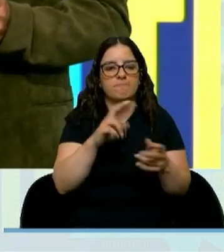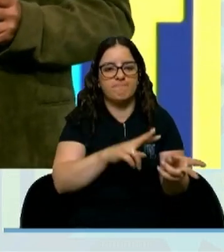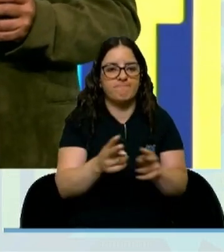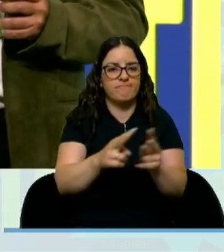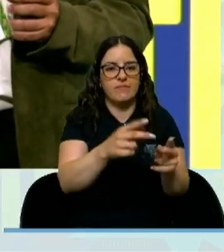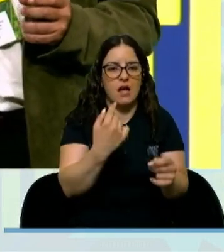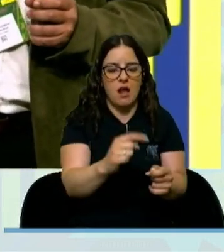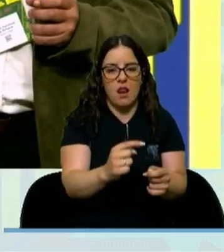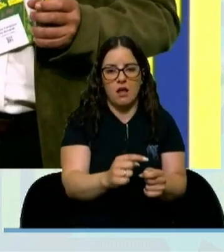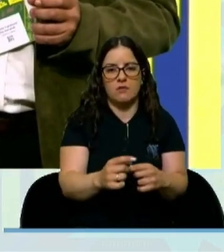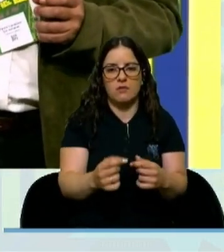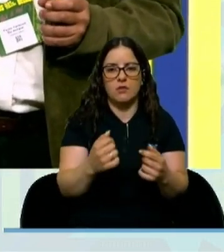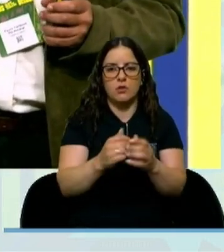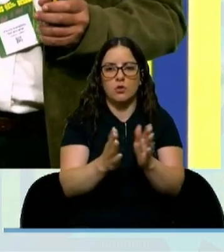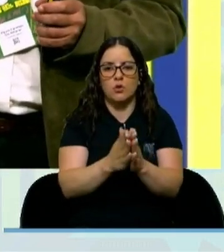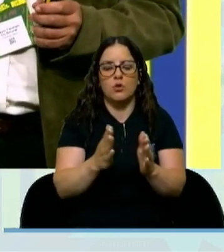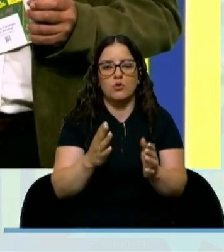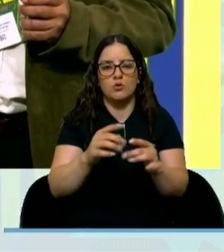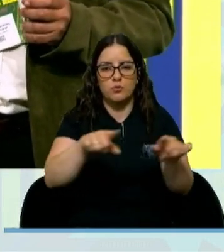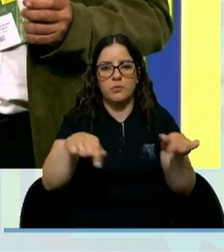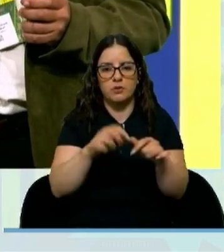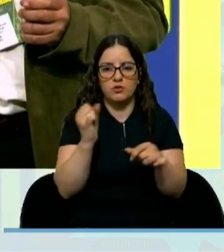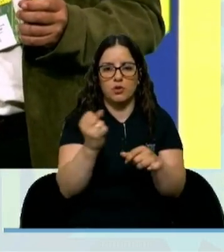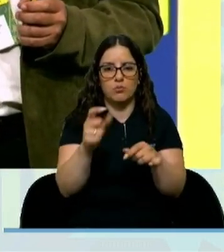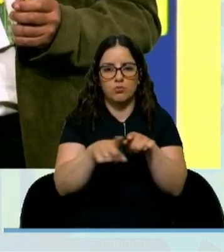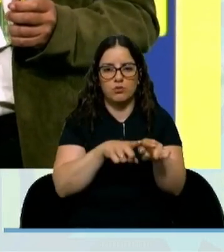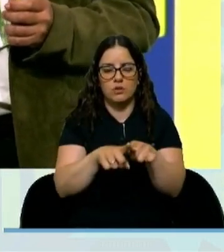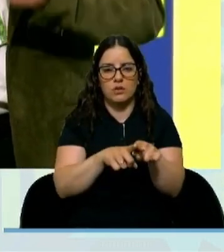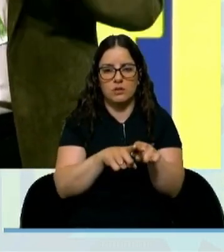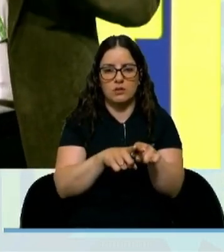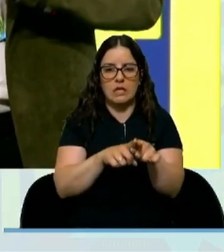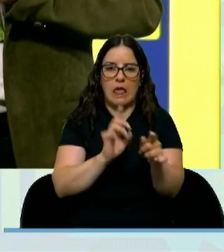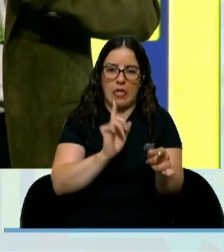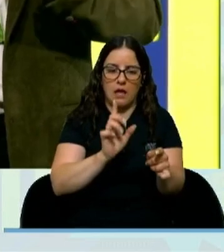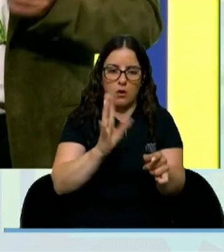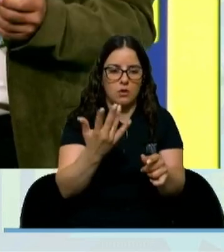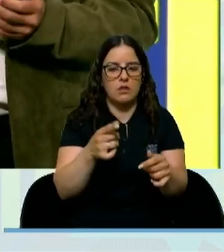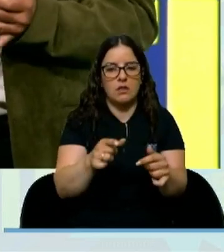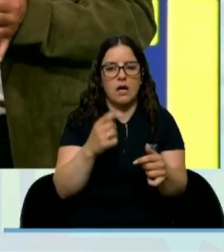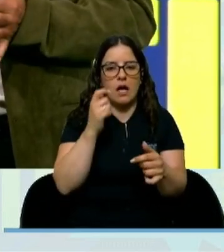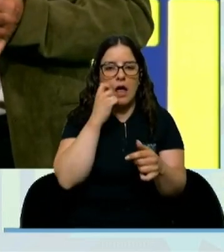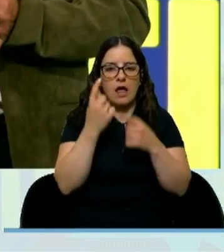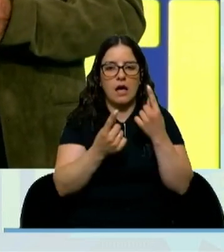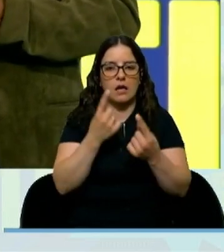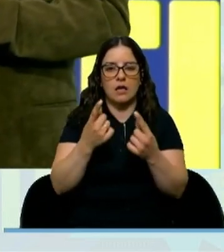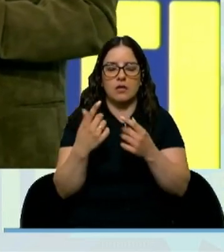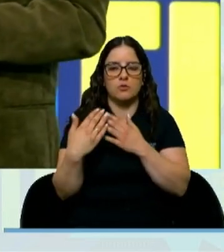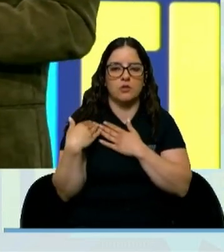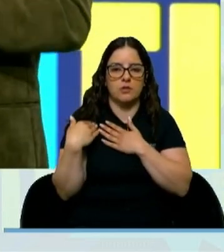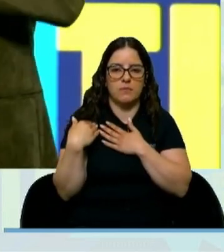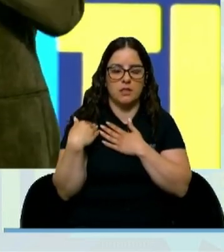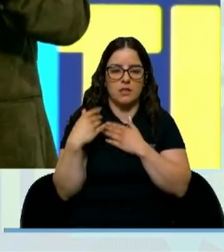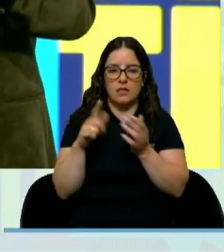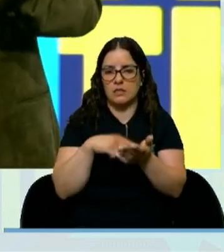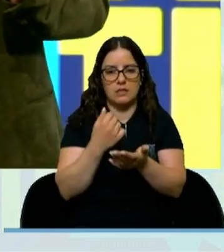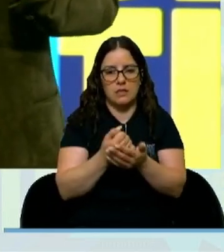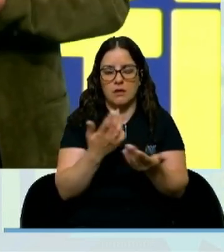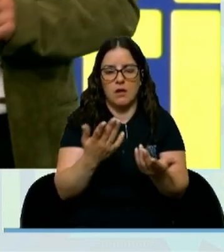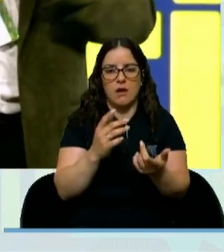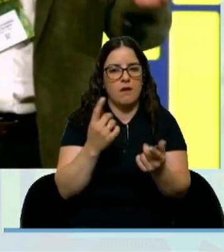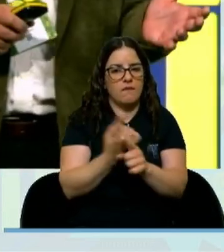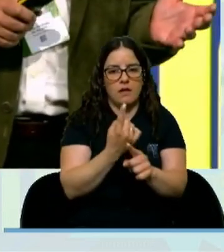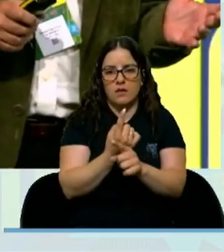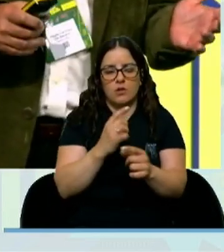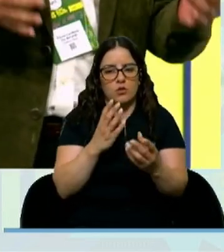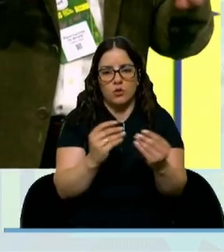Invariavelmente, em todos os espaços geopolíticos, é o que está a acontecer. Há sempre alguém que se responsabiliza com diversas soluções. Não é a melhor, mas